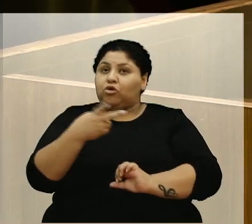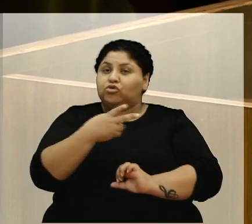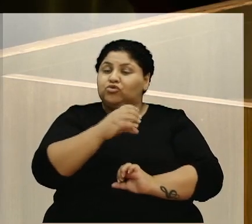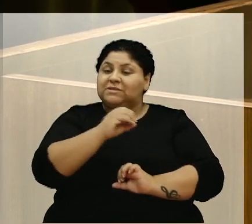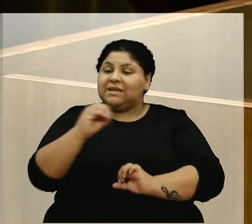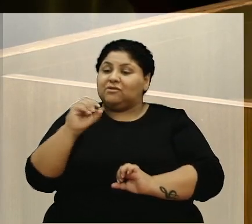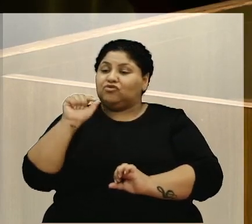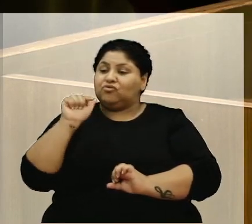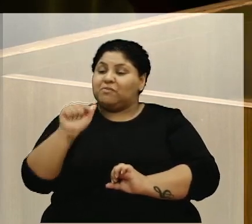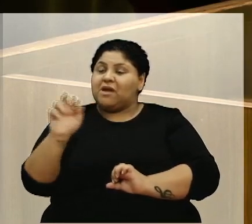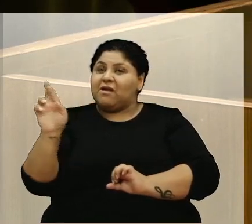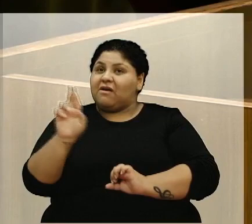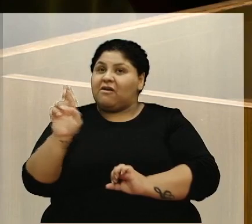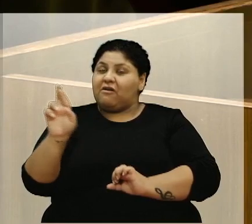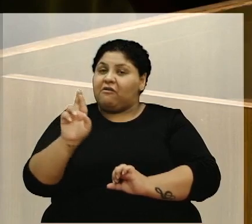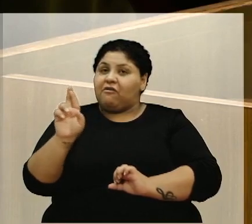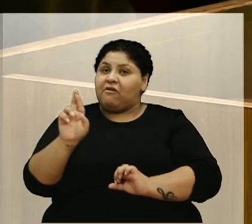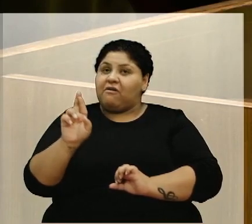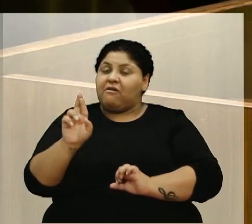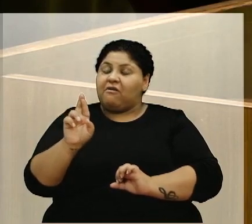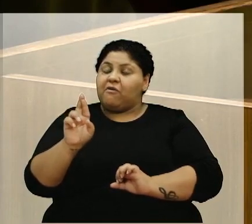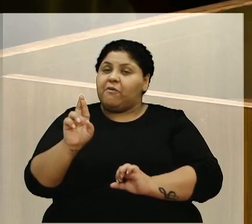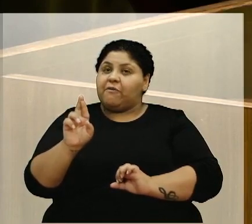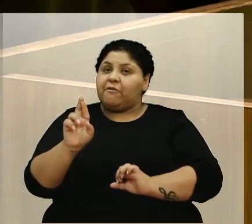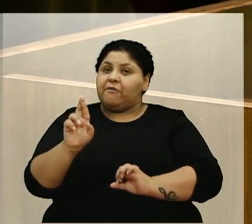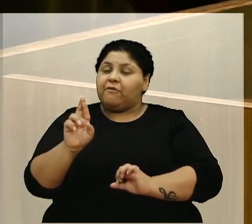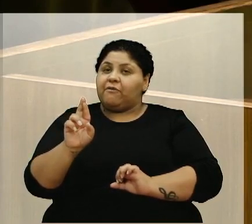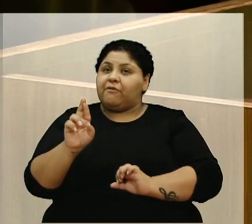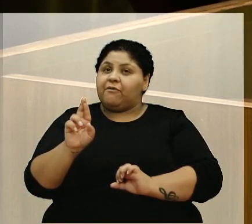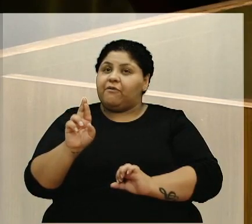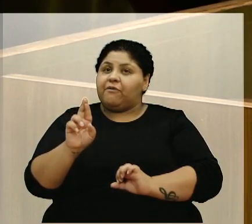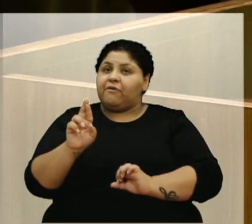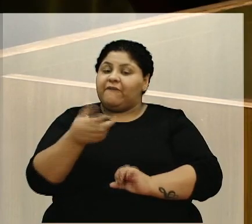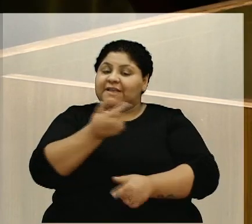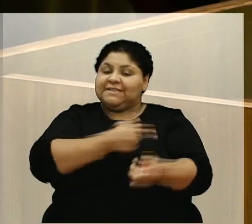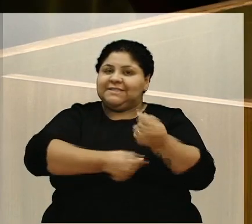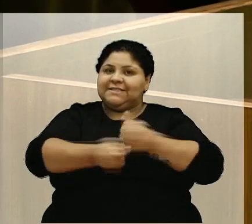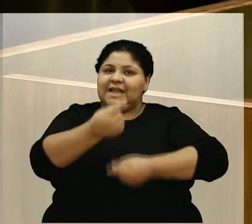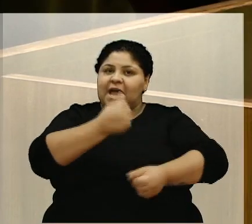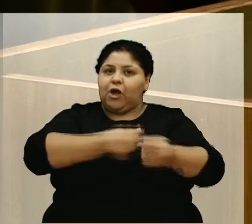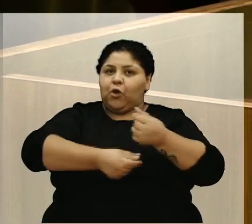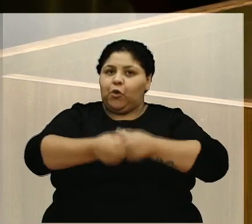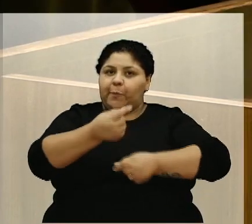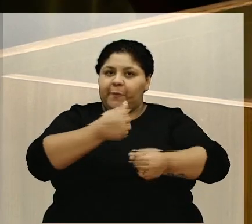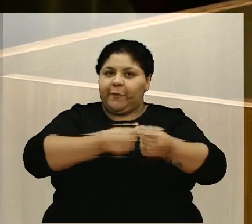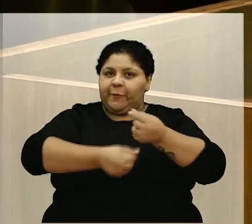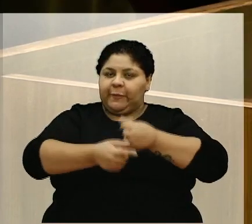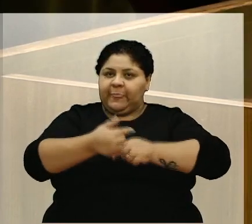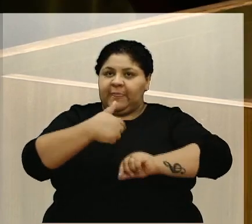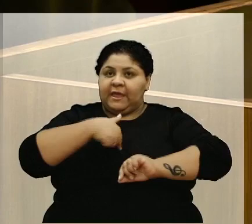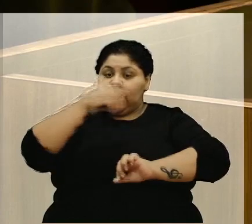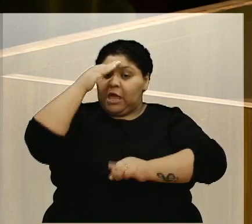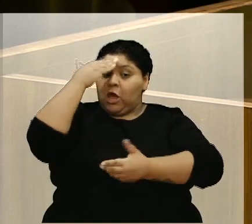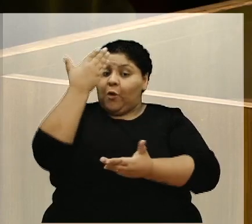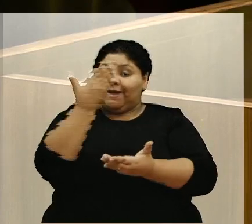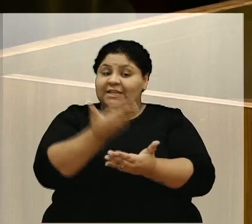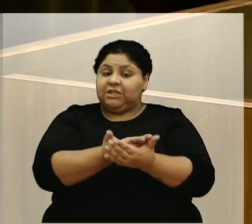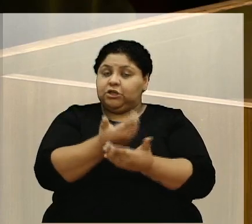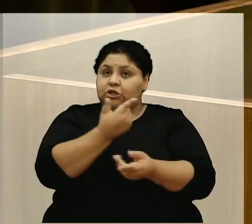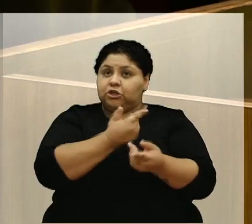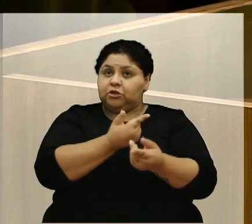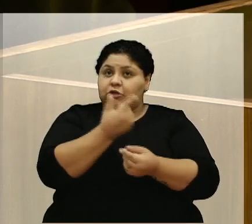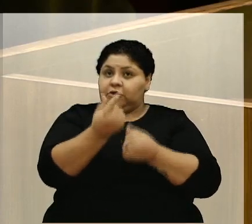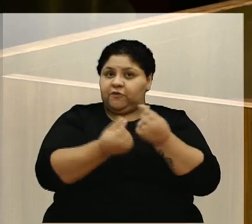1.200.000 que vai circular na economia. Eu acredito que esse valor que será